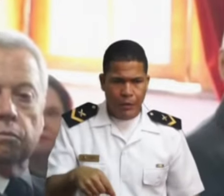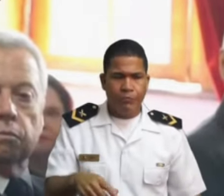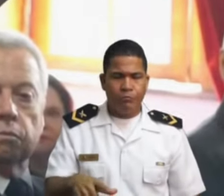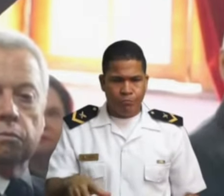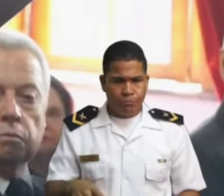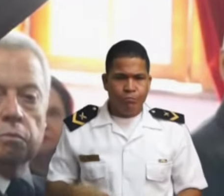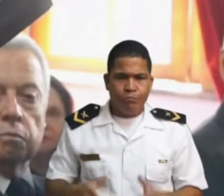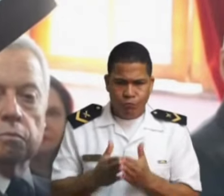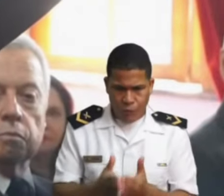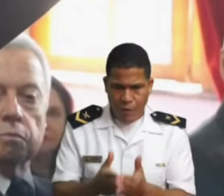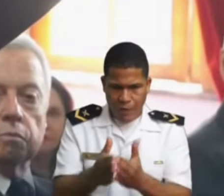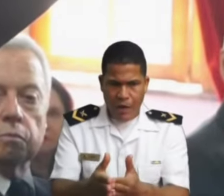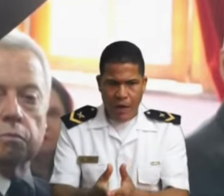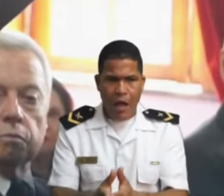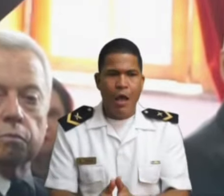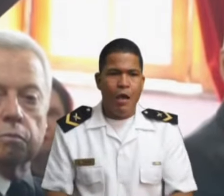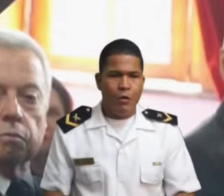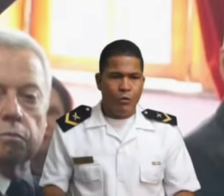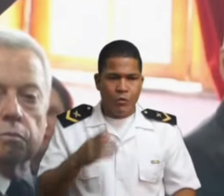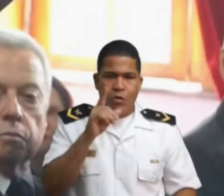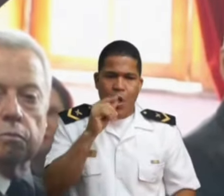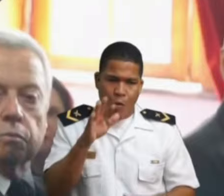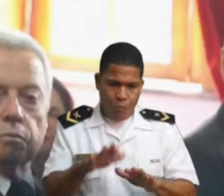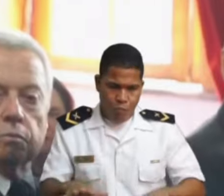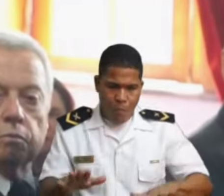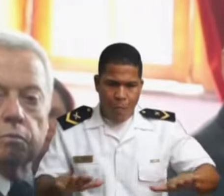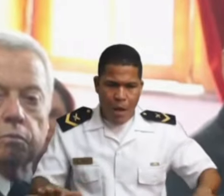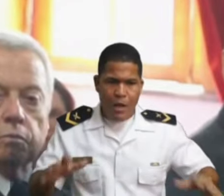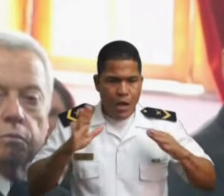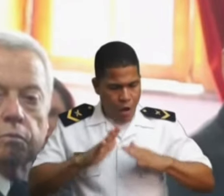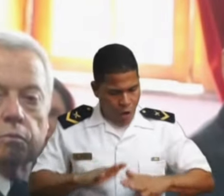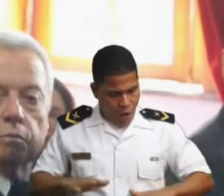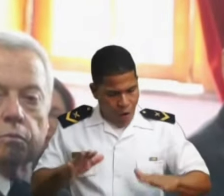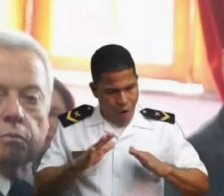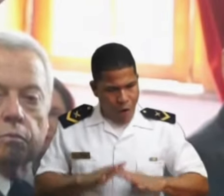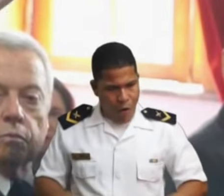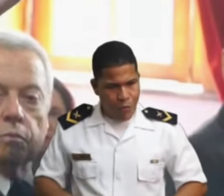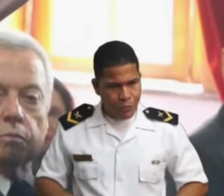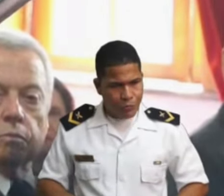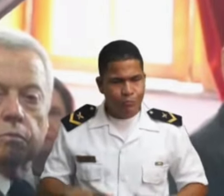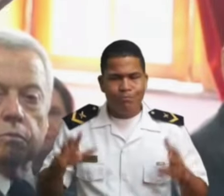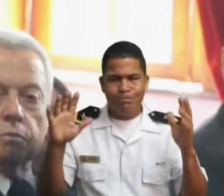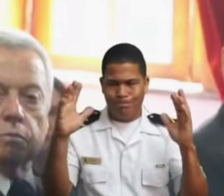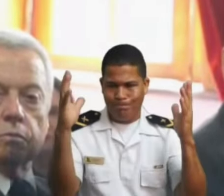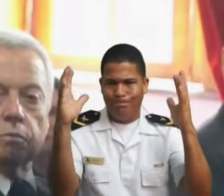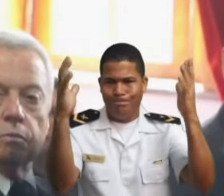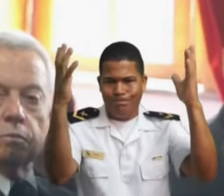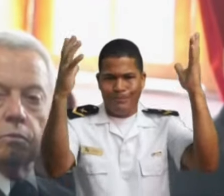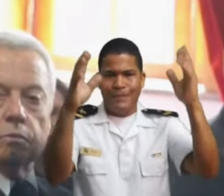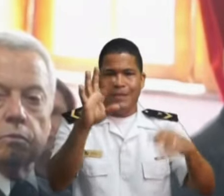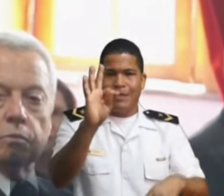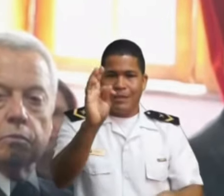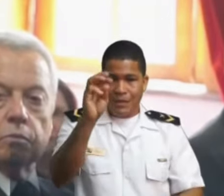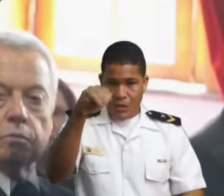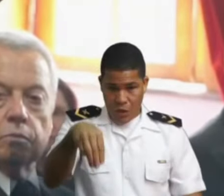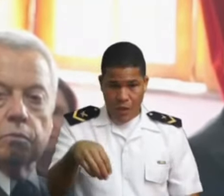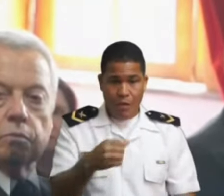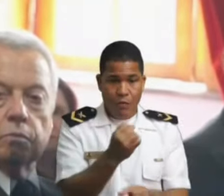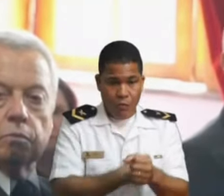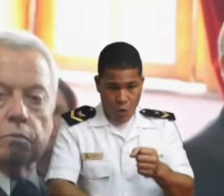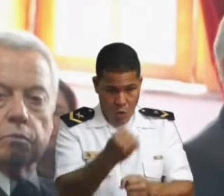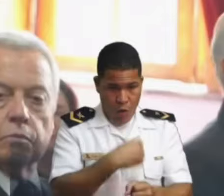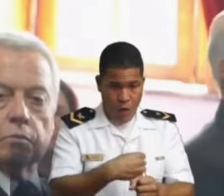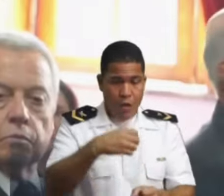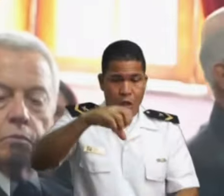calmos e sempre com água suficiente sob a quilha. Parabéns ao Tribunal Marítimo pelos 90 anos